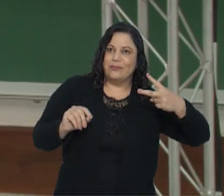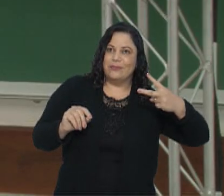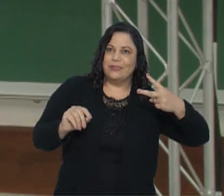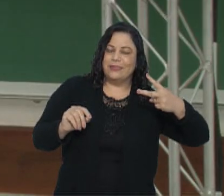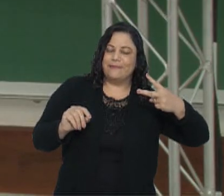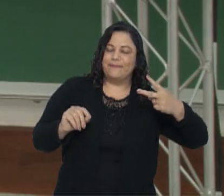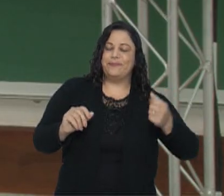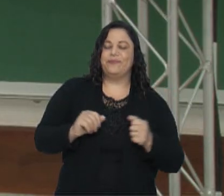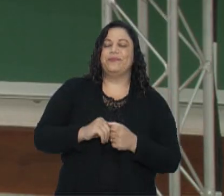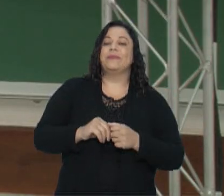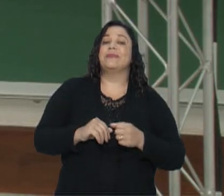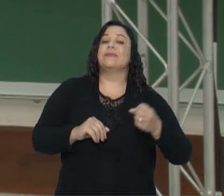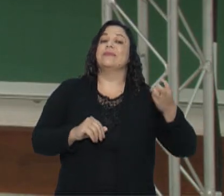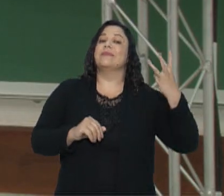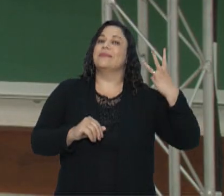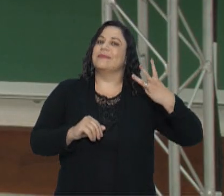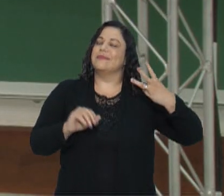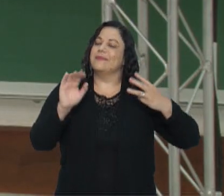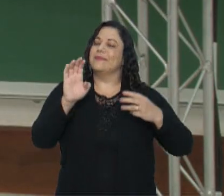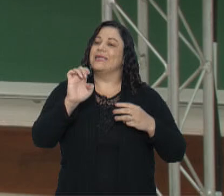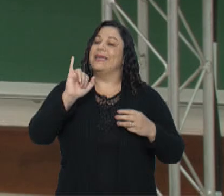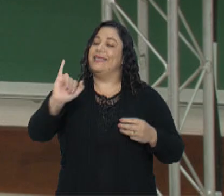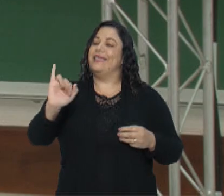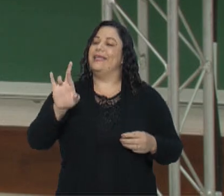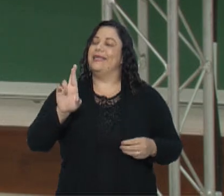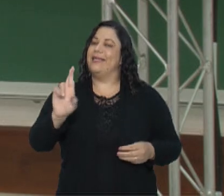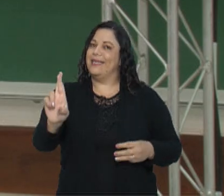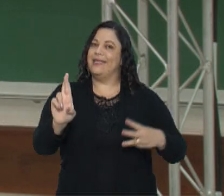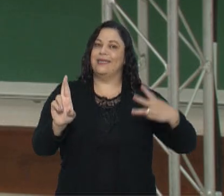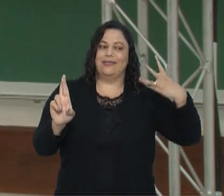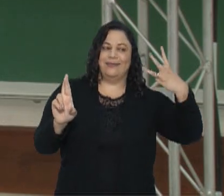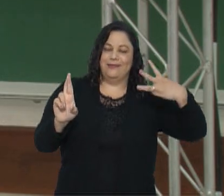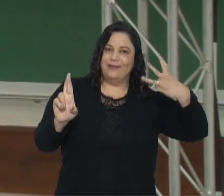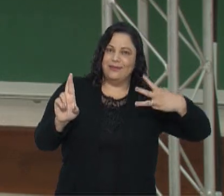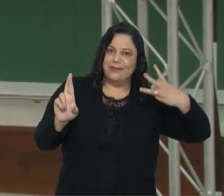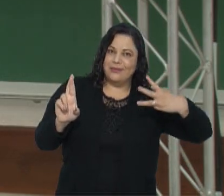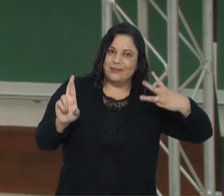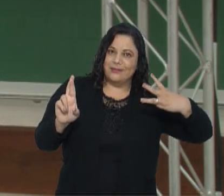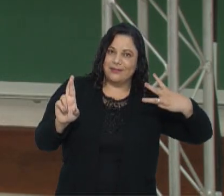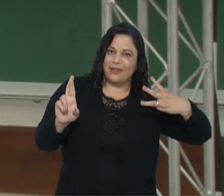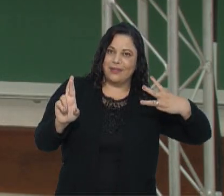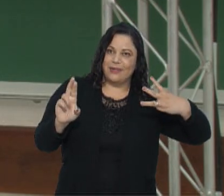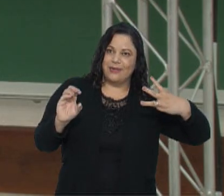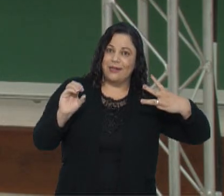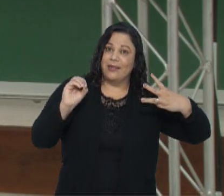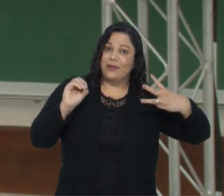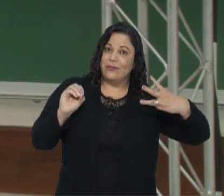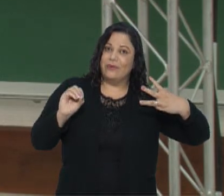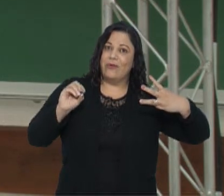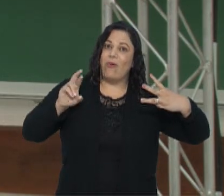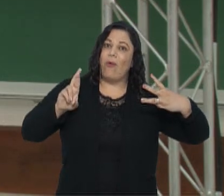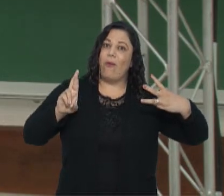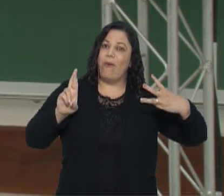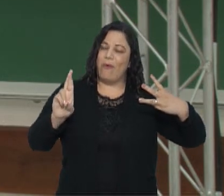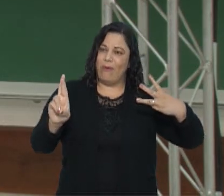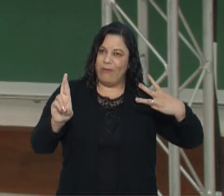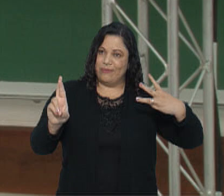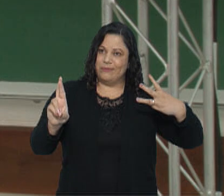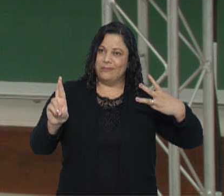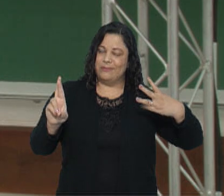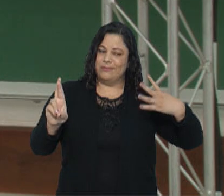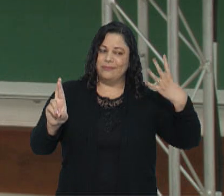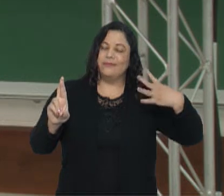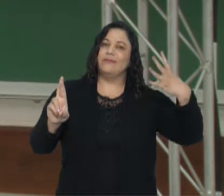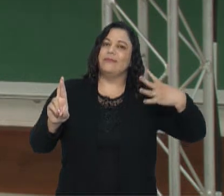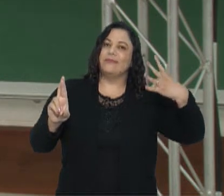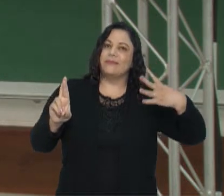bater, né? Todos os verbos terminados em ir, terceira conjugação. E temos os verbos terminados em or, o